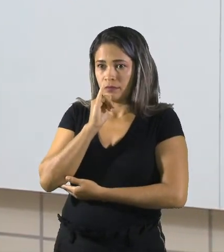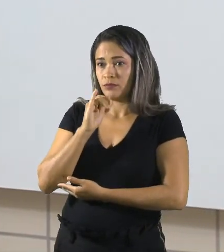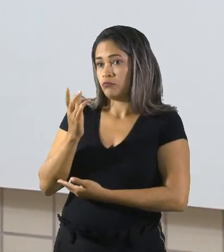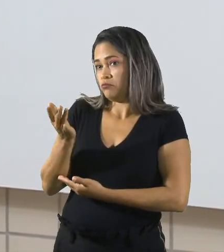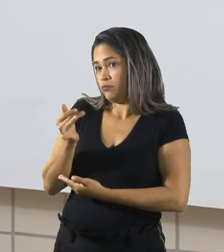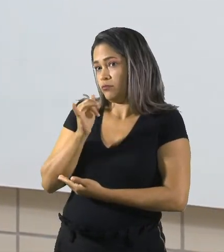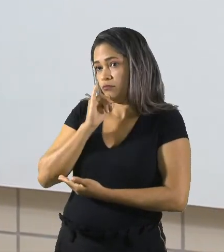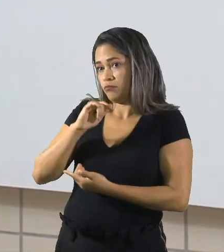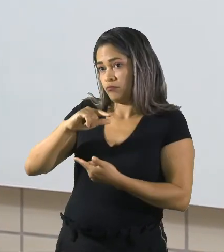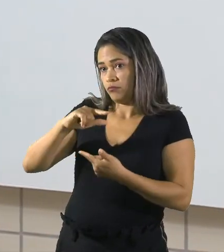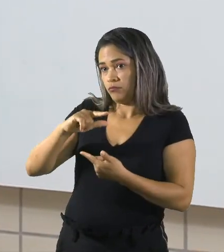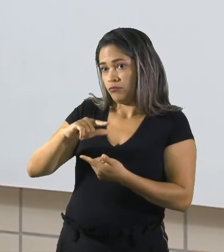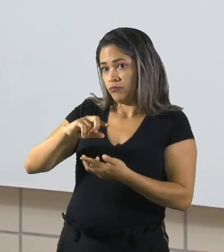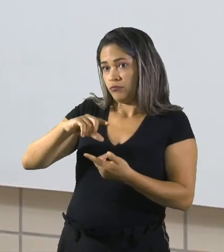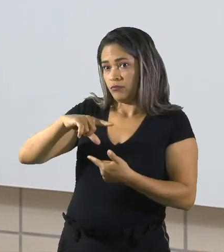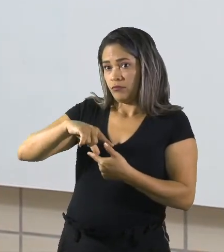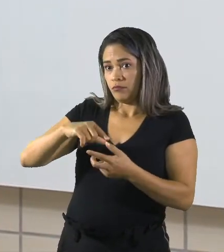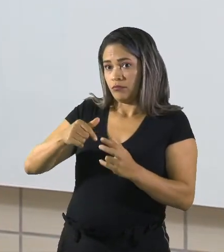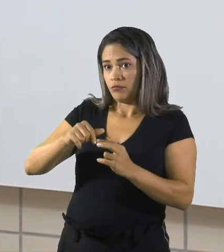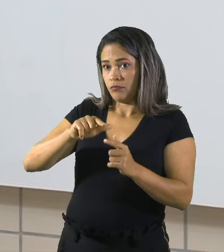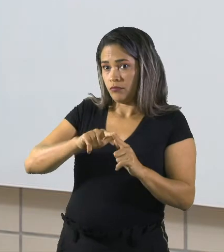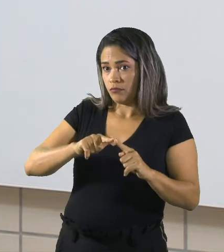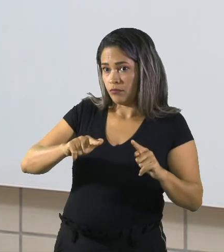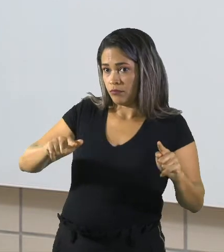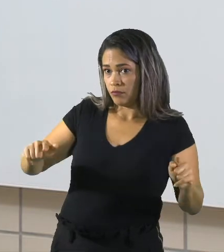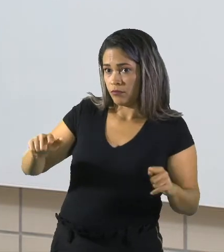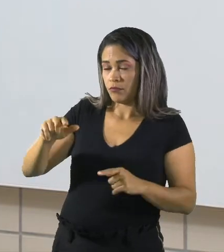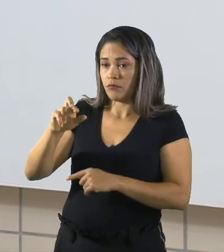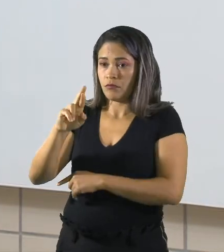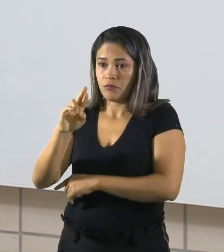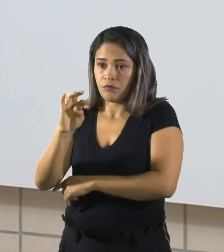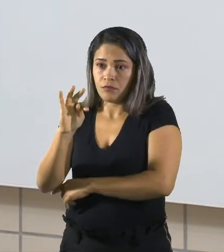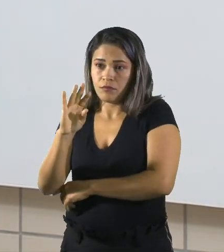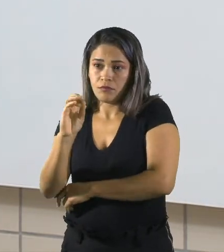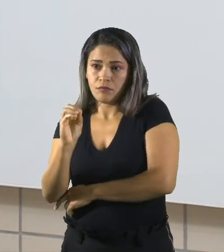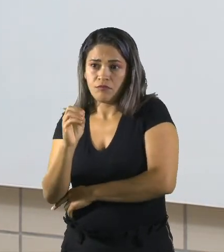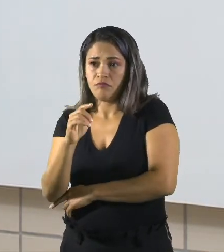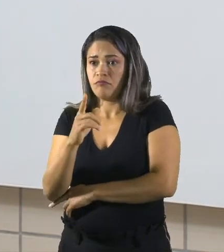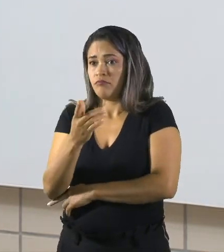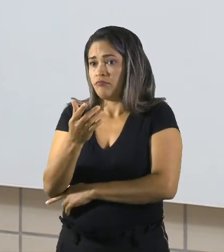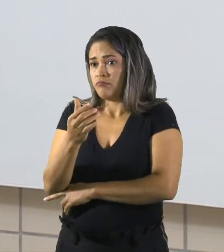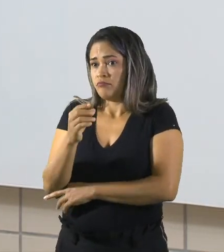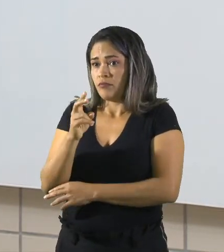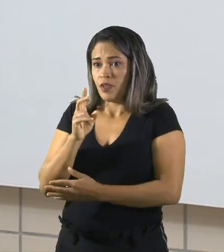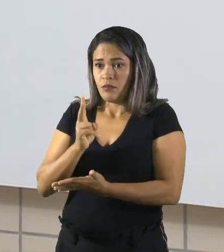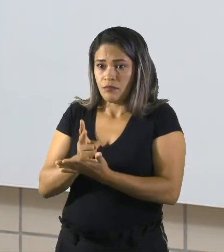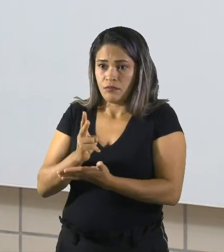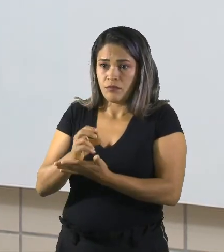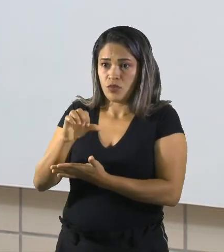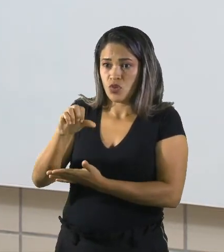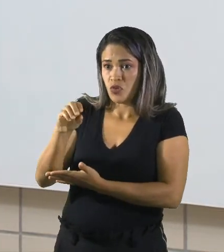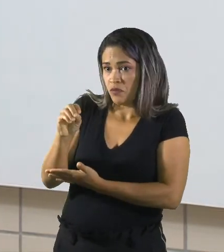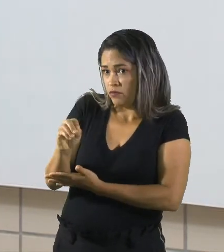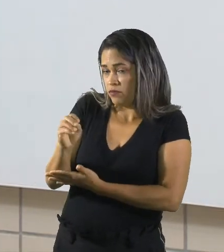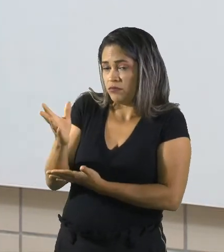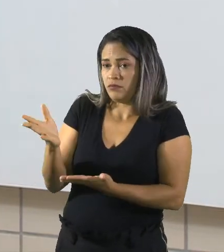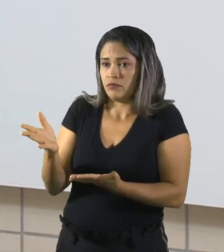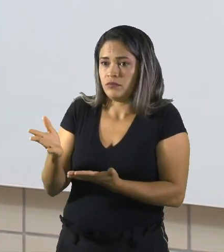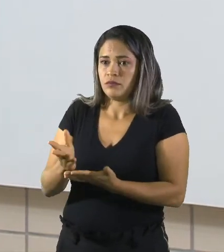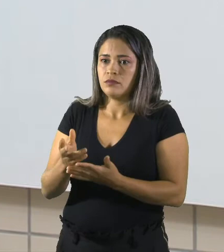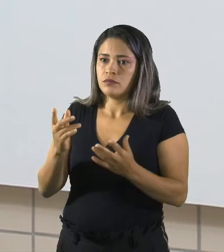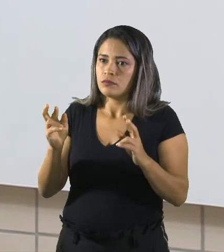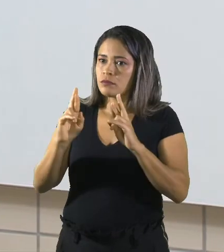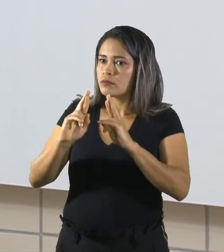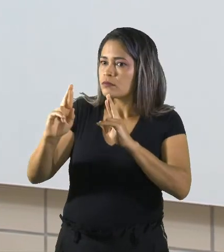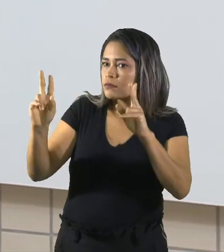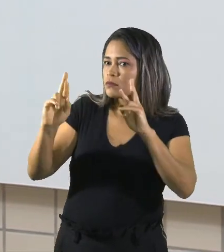e ângulo raso, porque ângulo reto e ângulo raso é quando ele medir 90 e 180 graus. O que eu quero trabalhar com vocês é essa